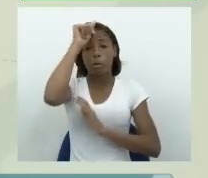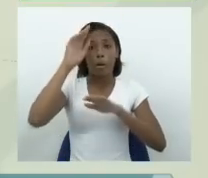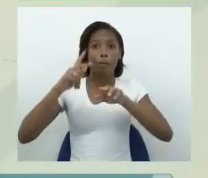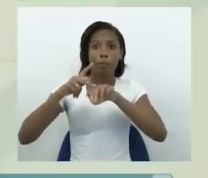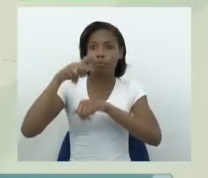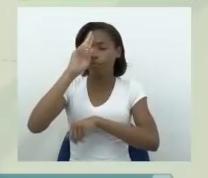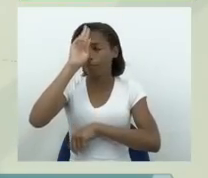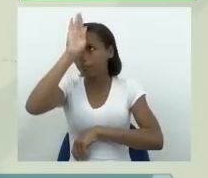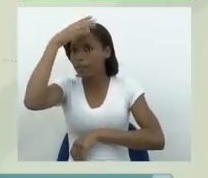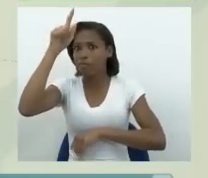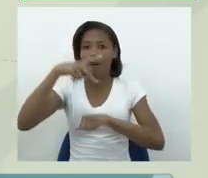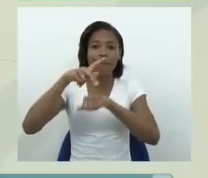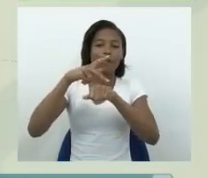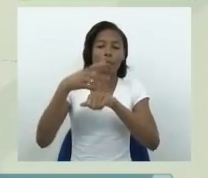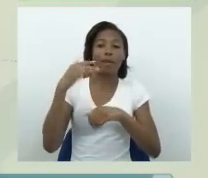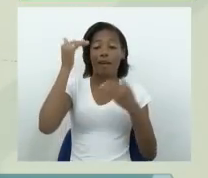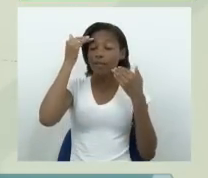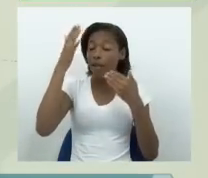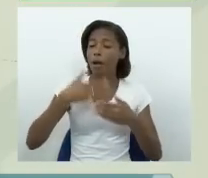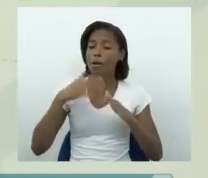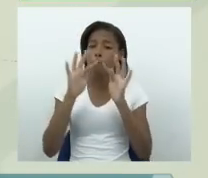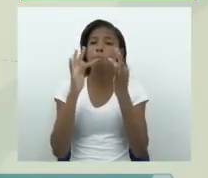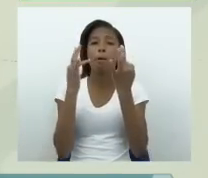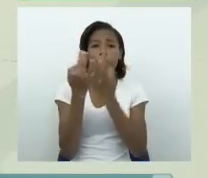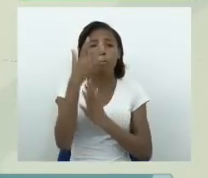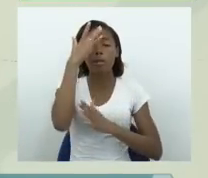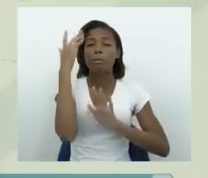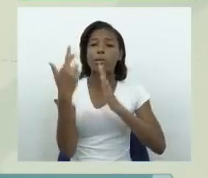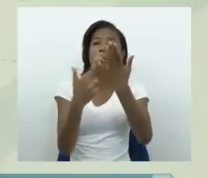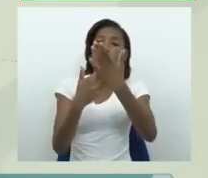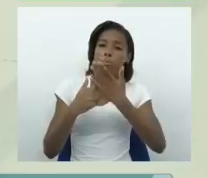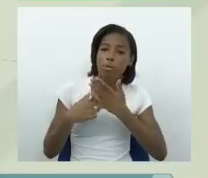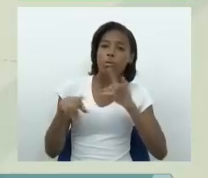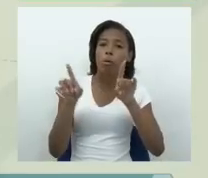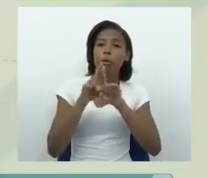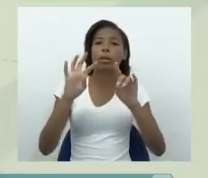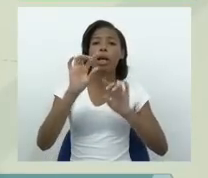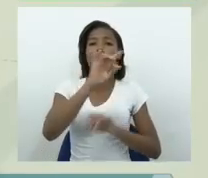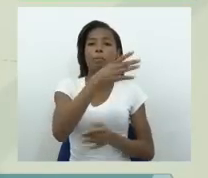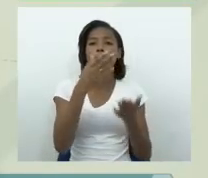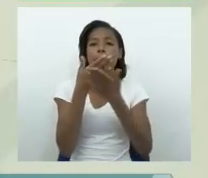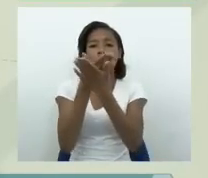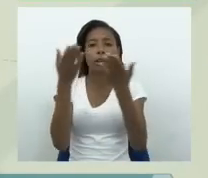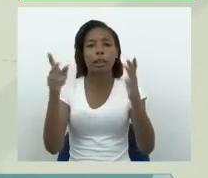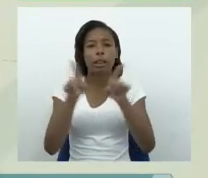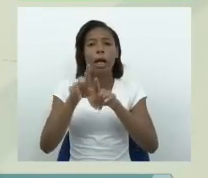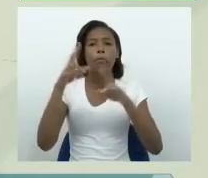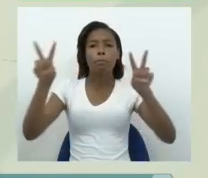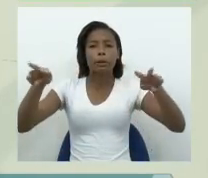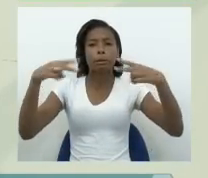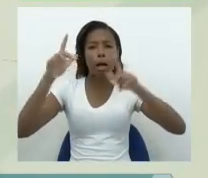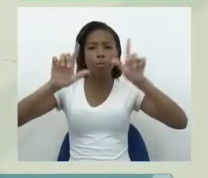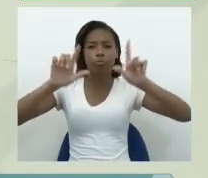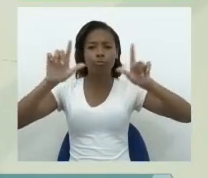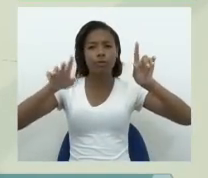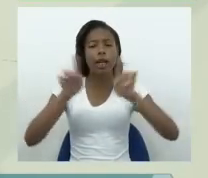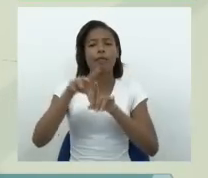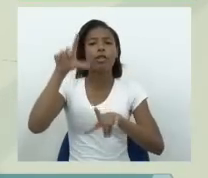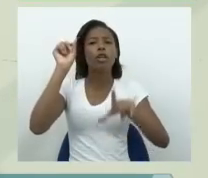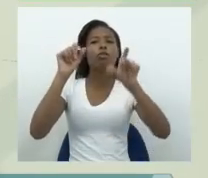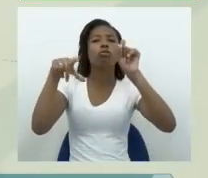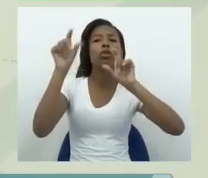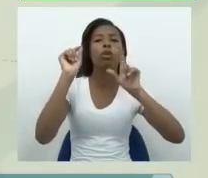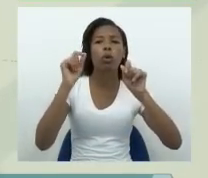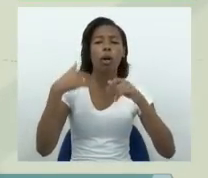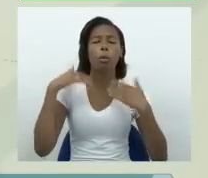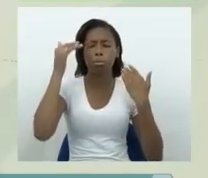país. Agradecer minha família, os meus assessores e a você, eleitor e telespectador que está nos assistindo,